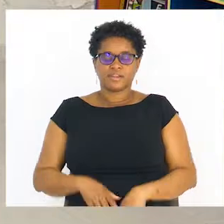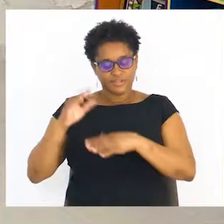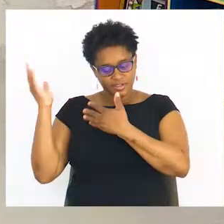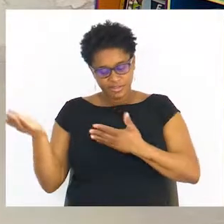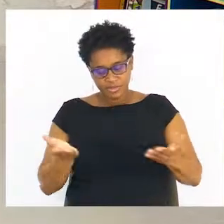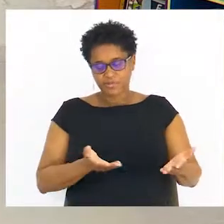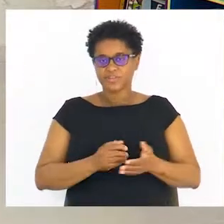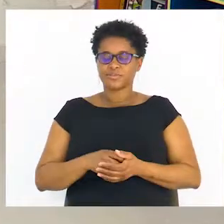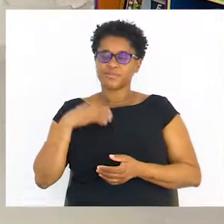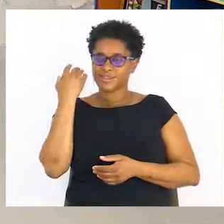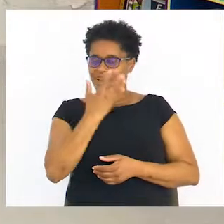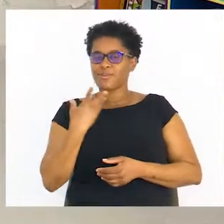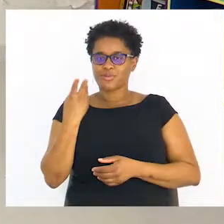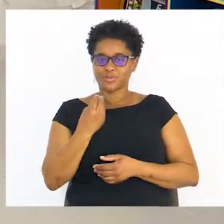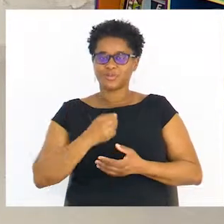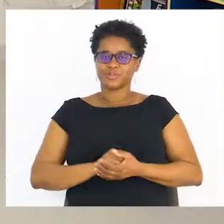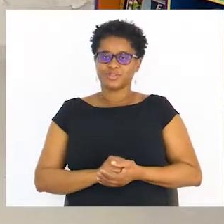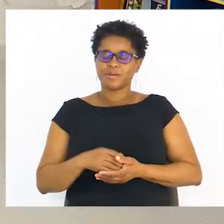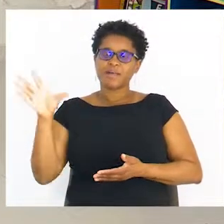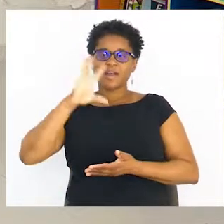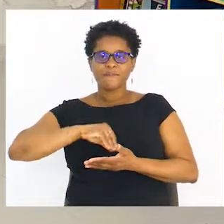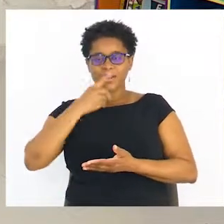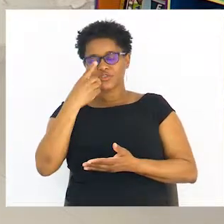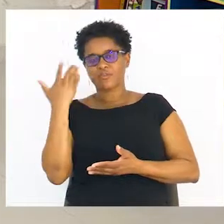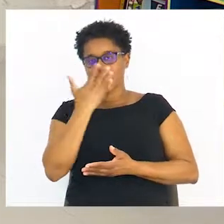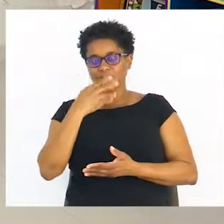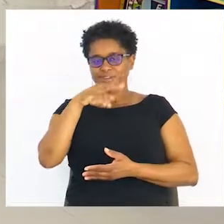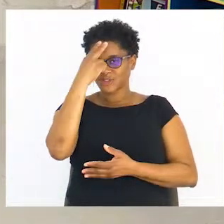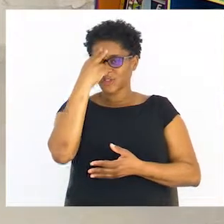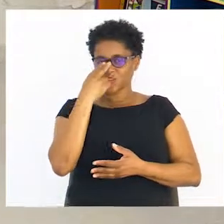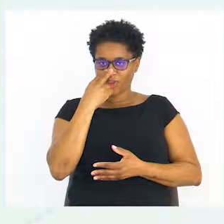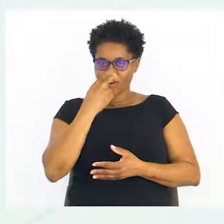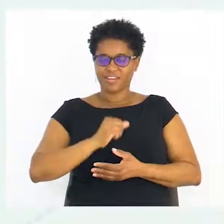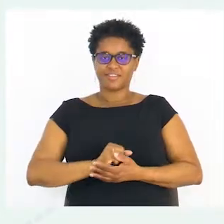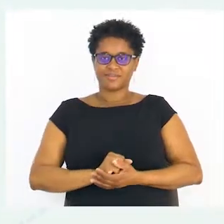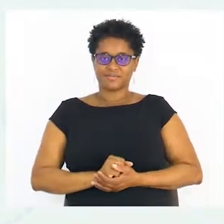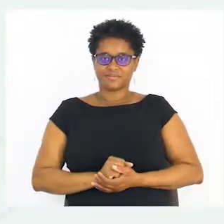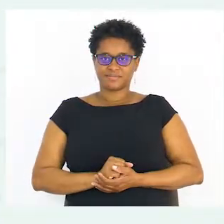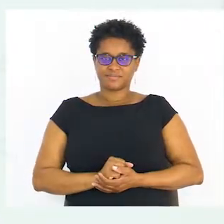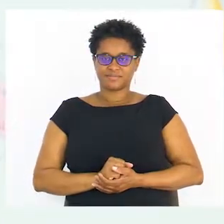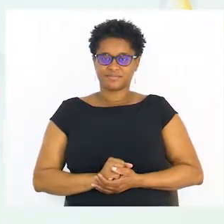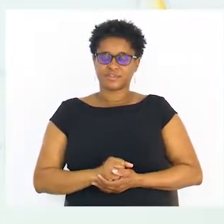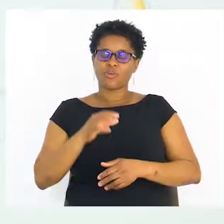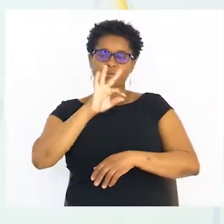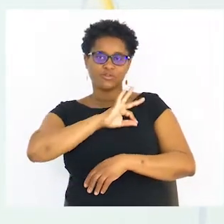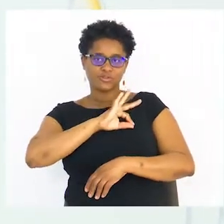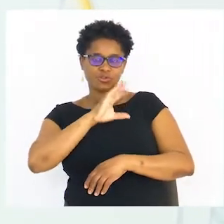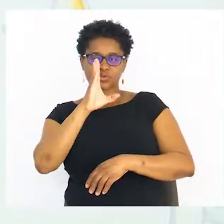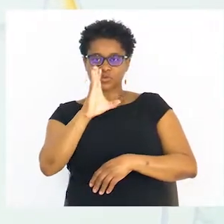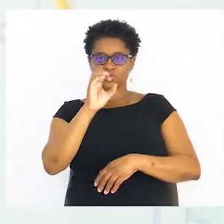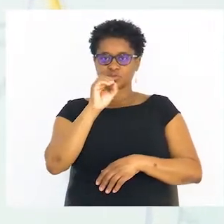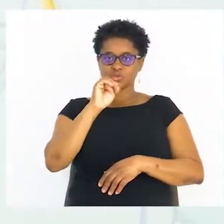Sejam bem-vindos, alunos, para mais uma aula de História com o professor